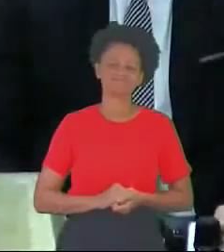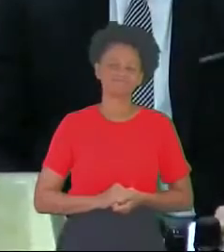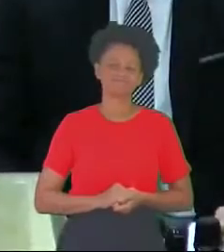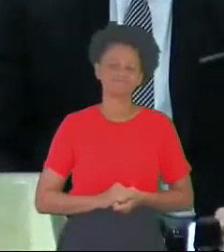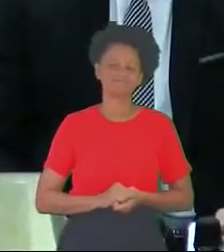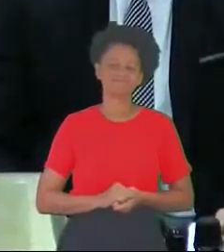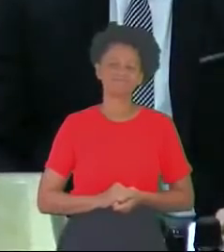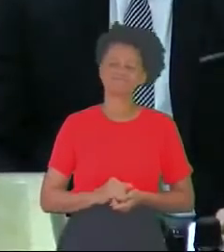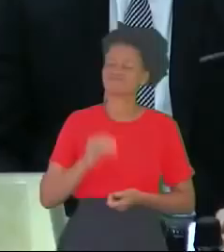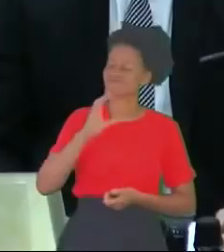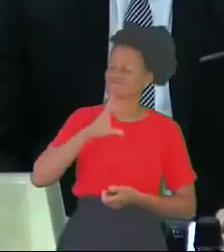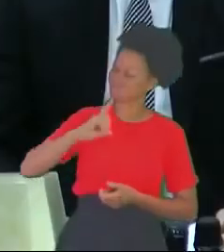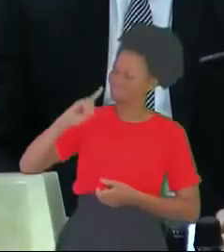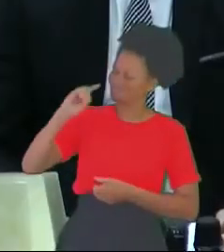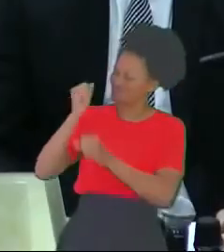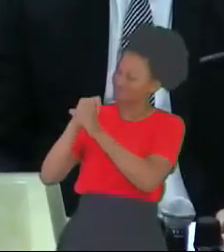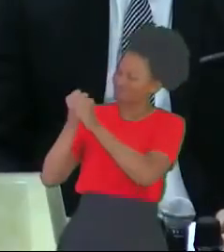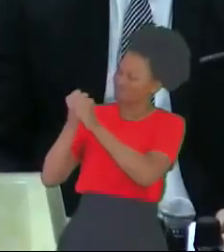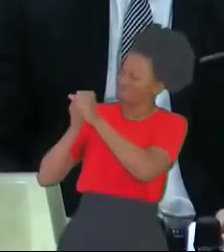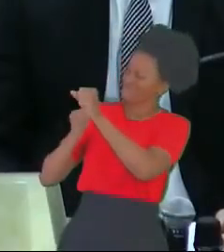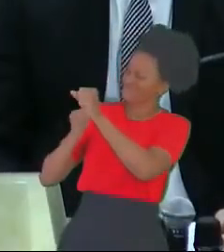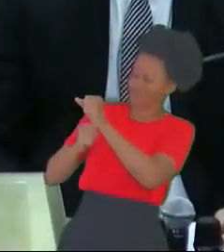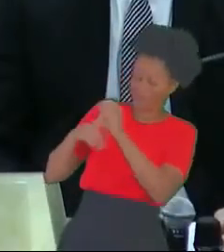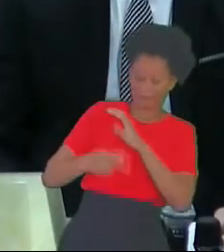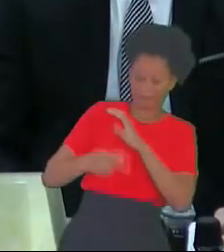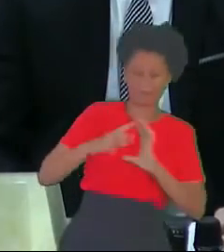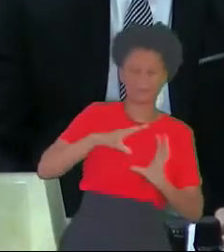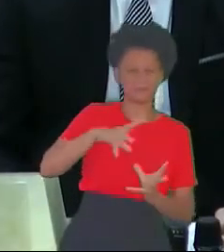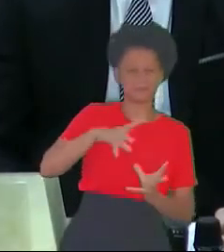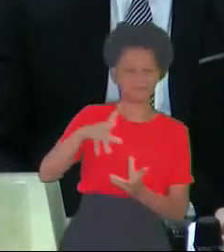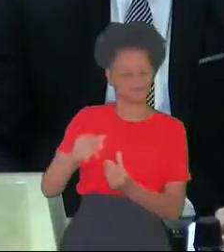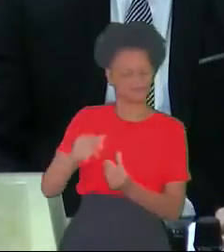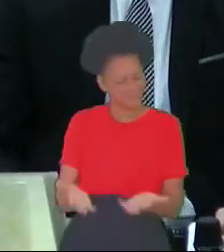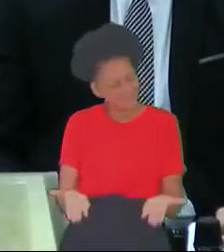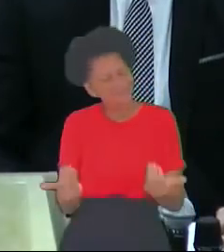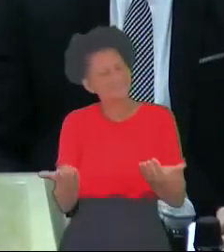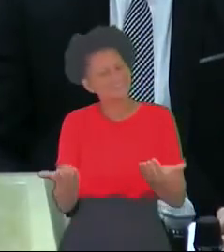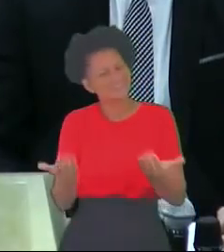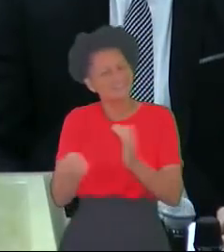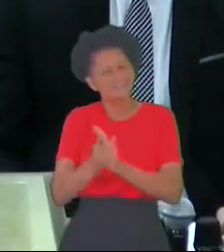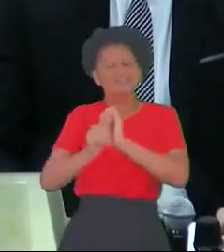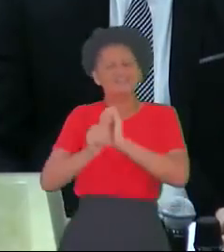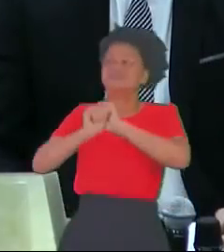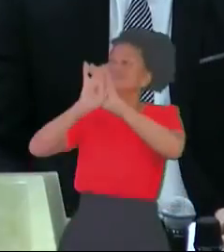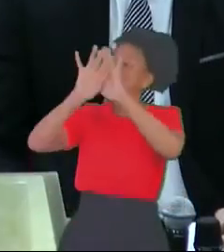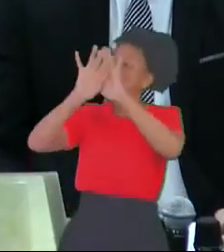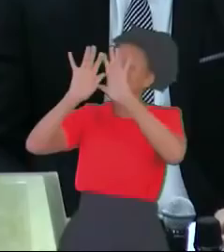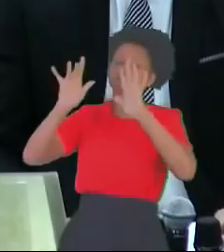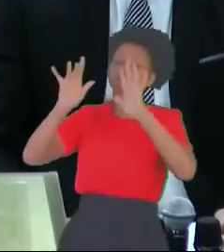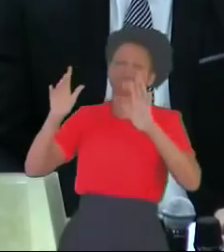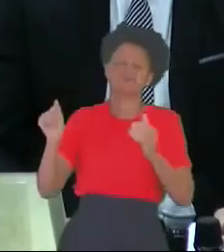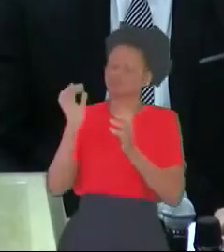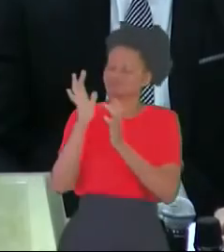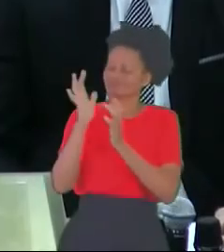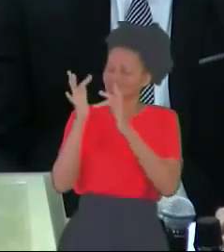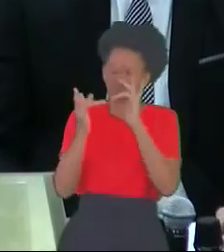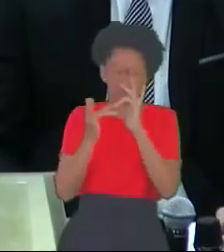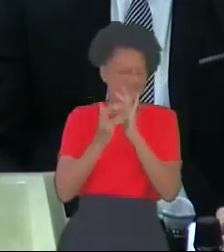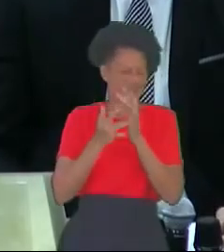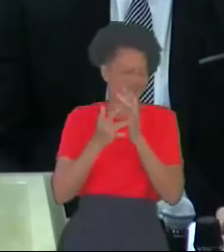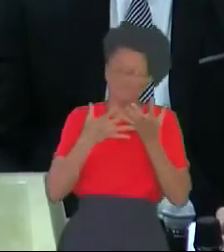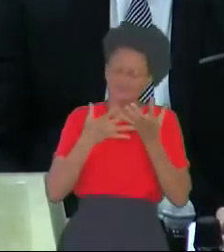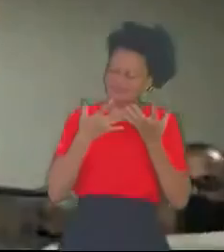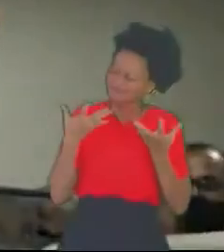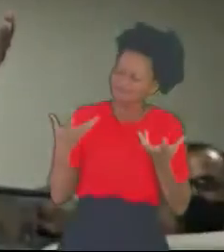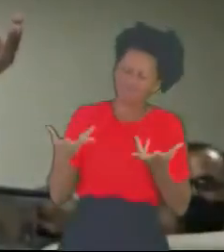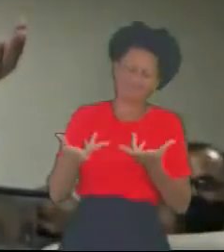Eita, Deus grande na terra. Irmão, não dá para dar um glória para esse Jesus, não, irmão? Irmão, esse Jesus é demais. Glória